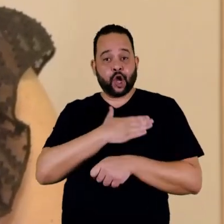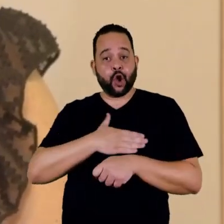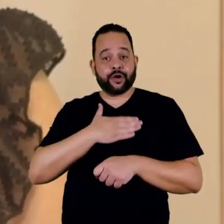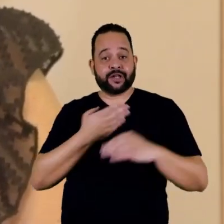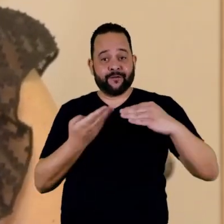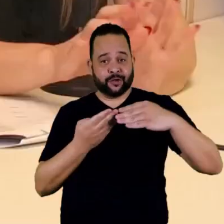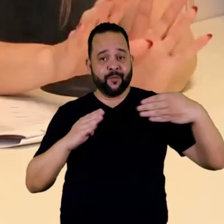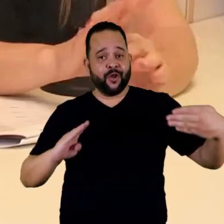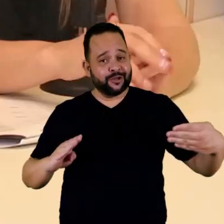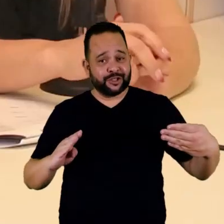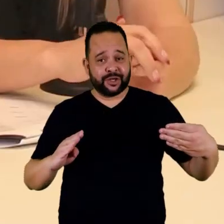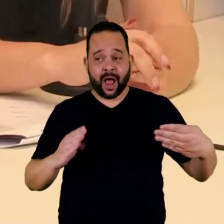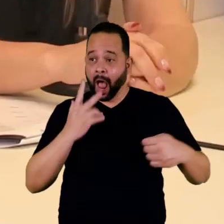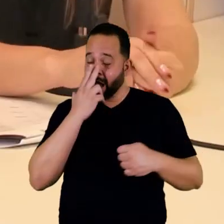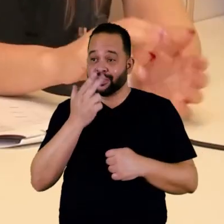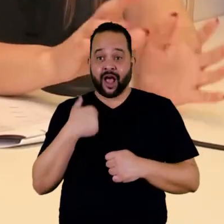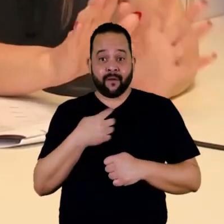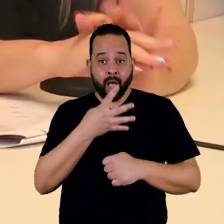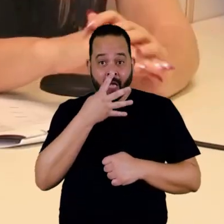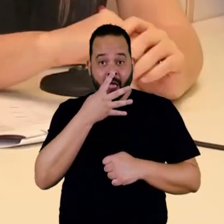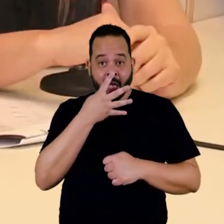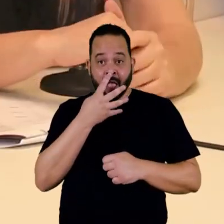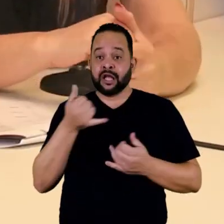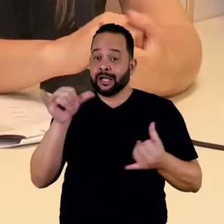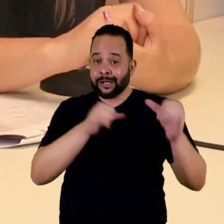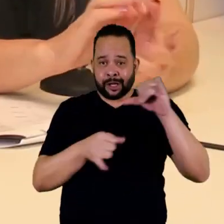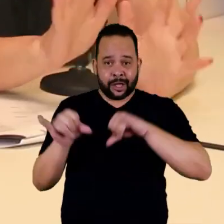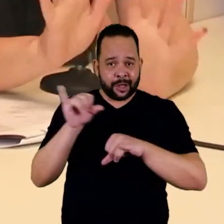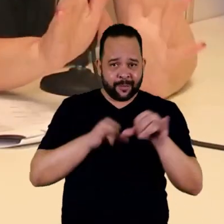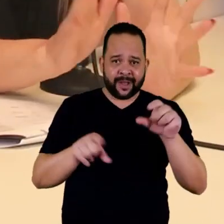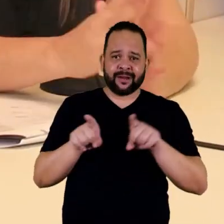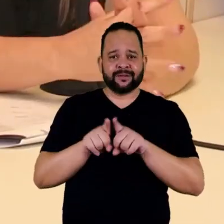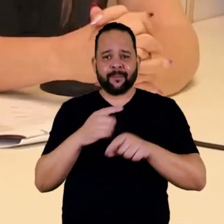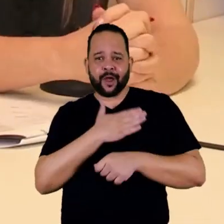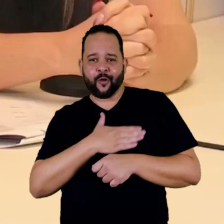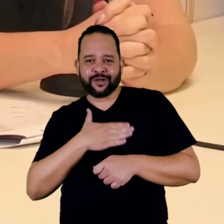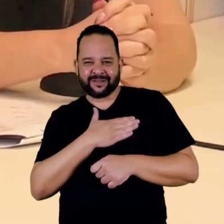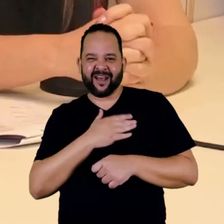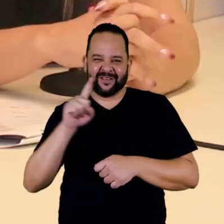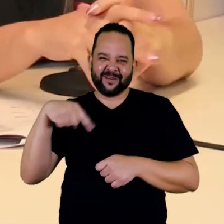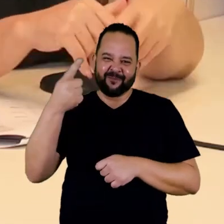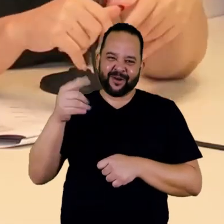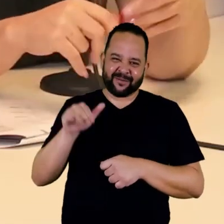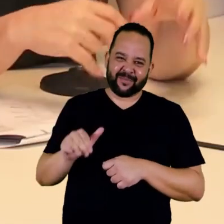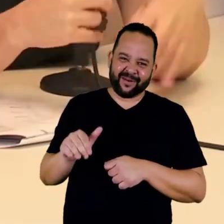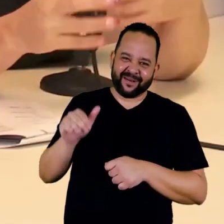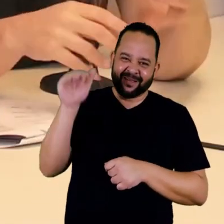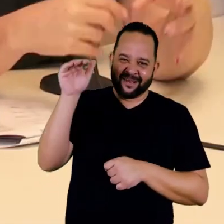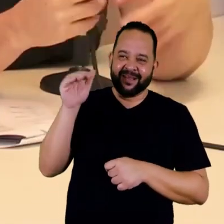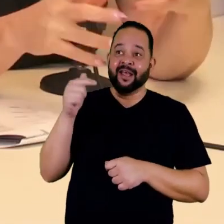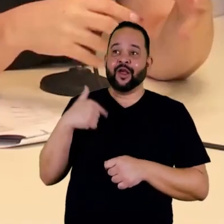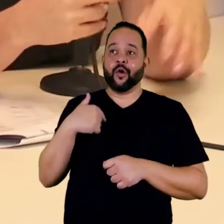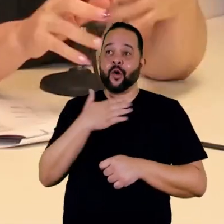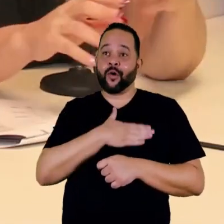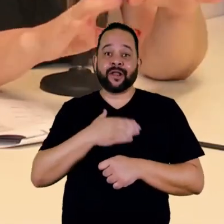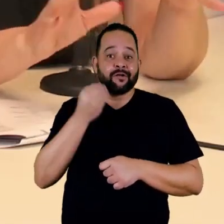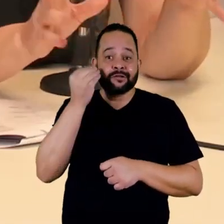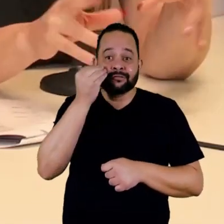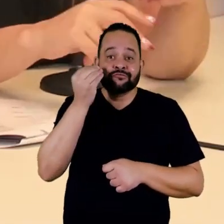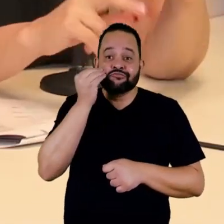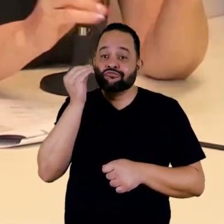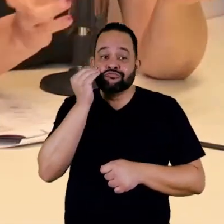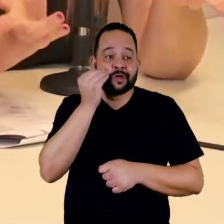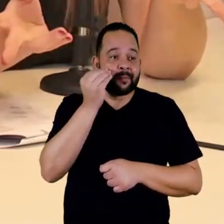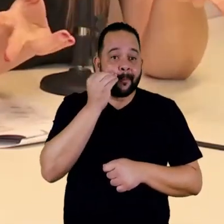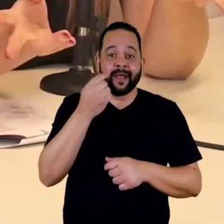gostava de biologia achava incrível a química era uma coisa que eu gostava né depois já um pouco mais velha mas eu sempre achei que essa coisa de experimentos era uma